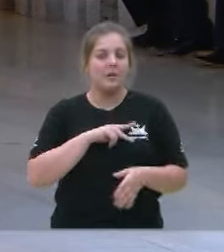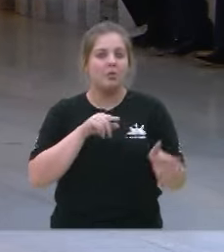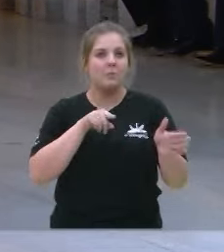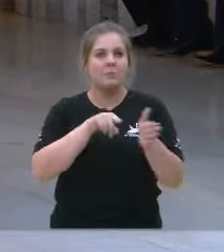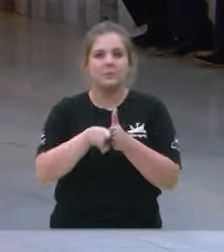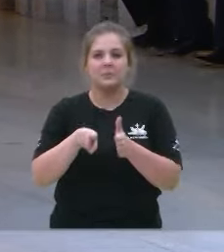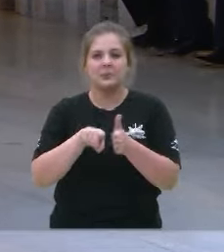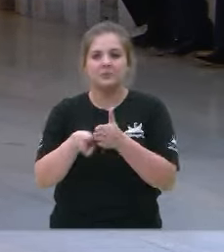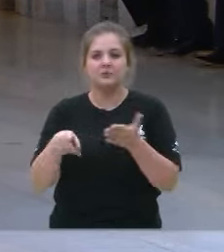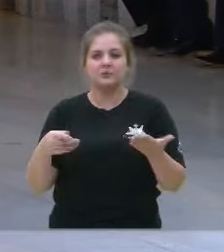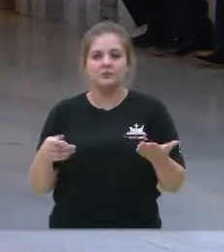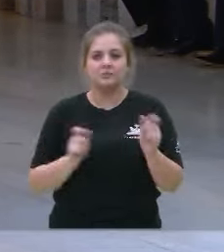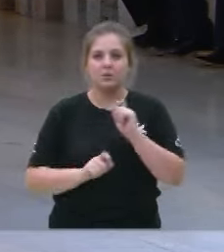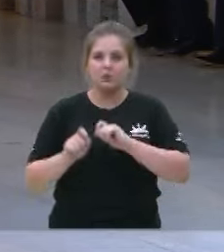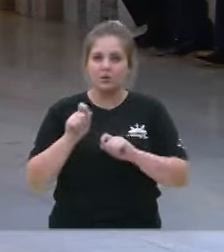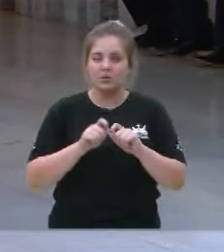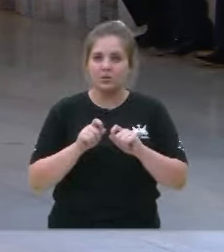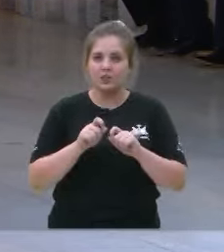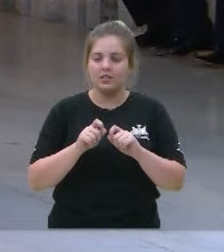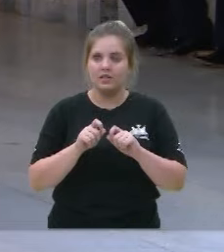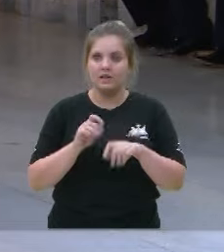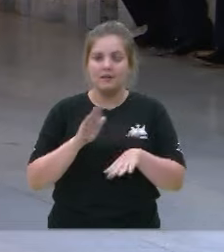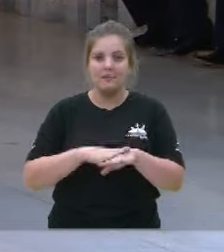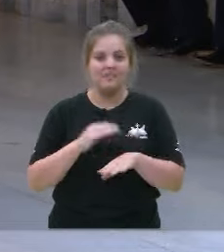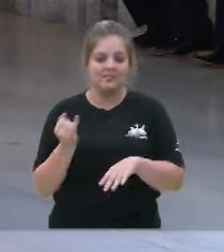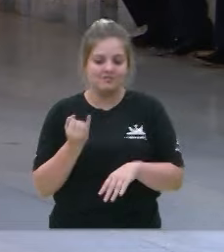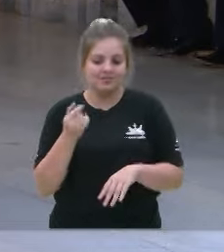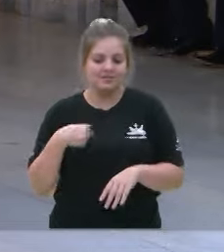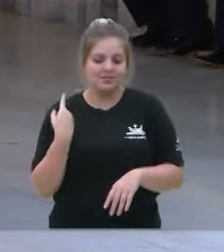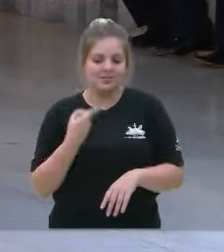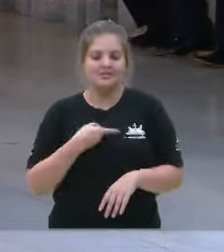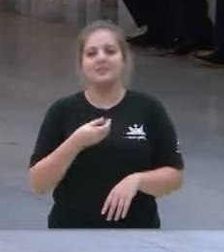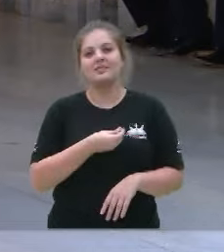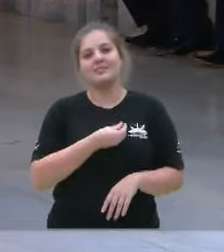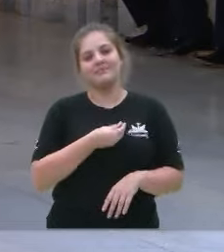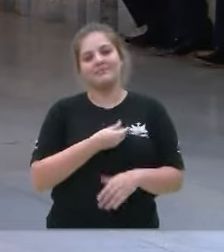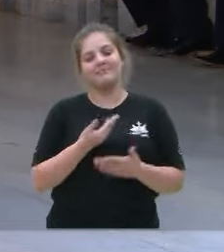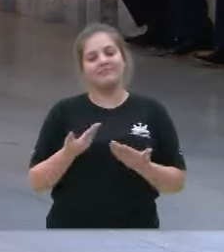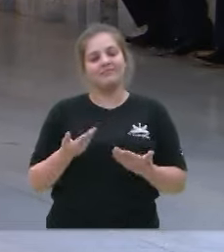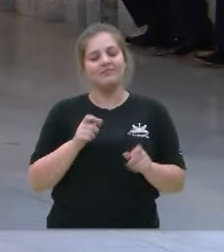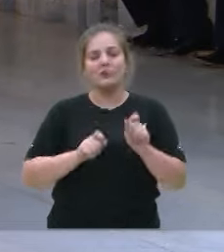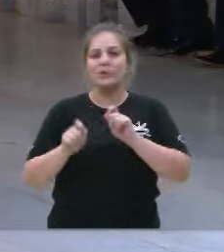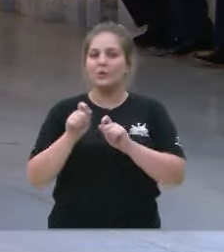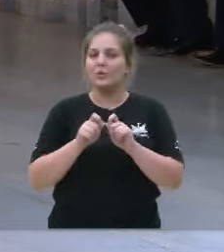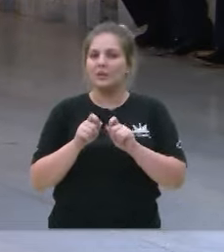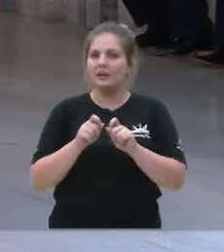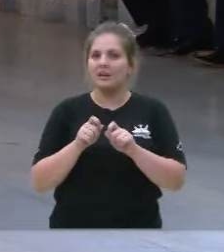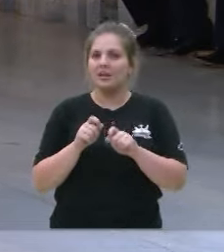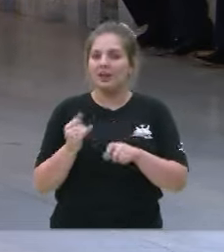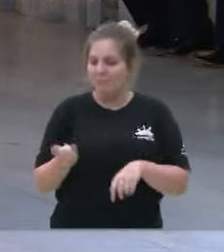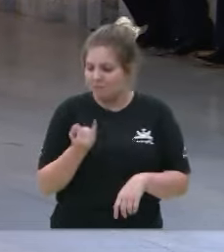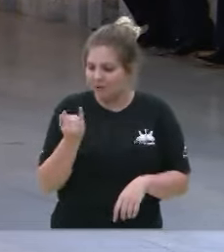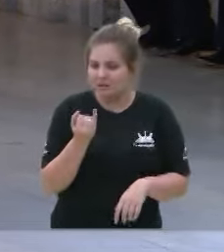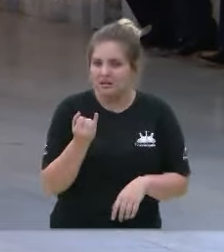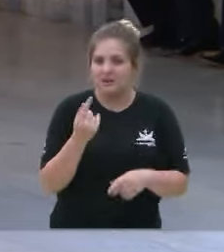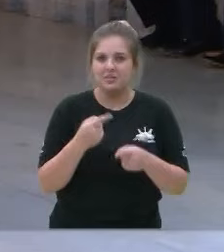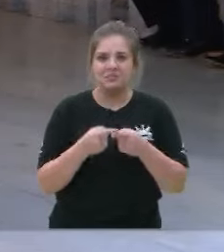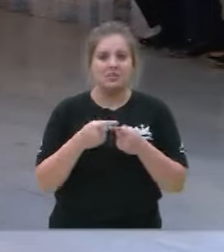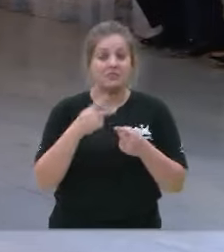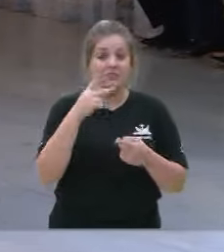pergunta o que é essencial para nossa vida o que é essencial para você e